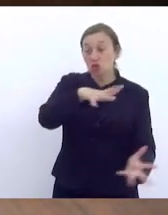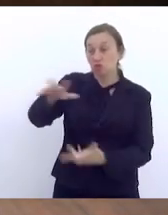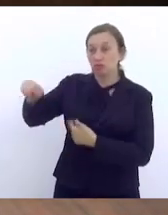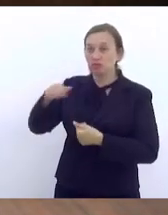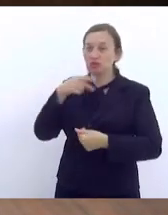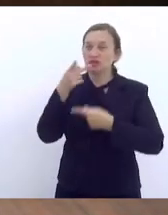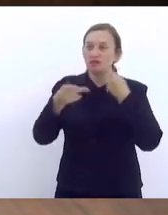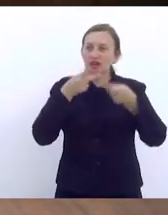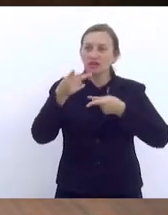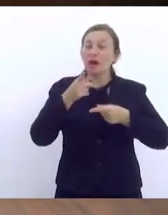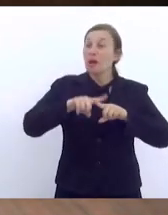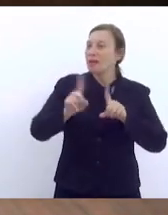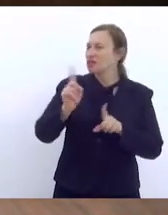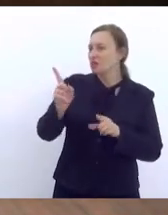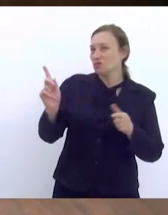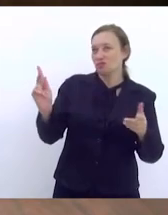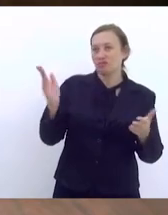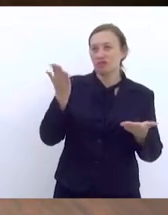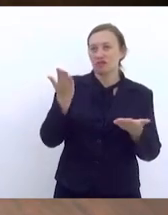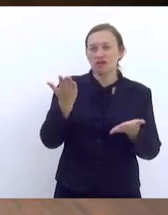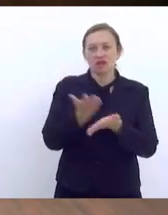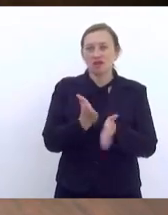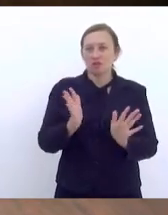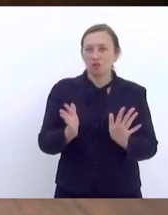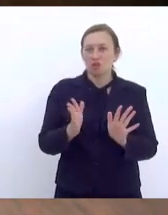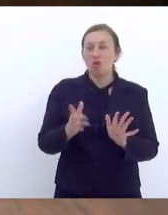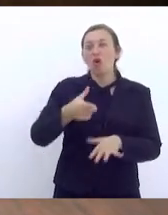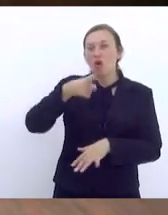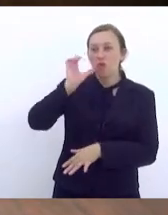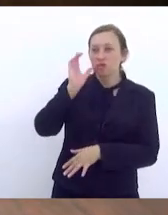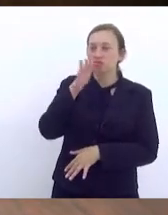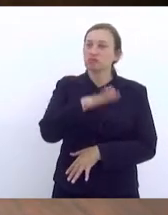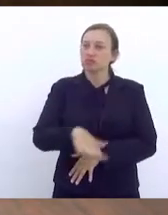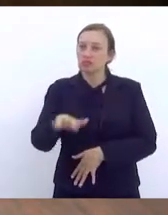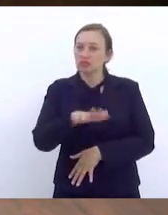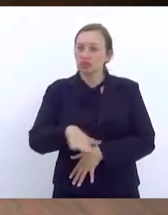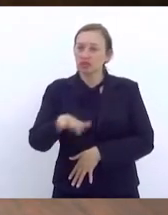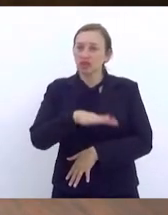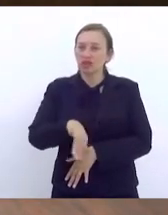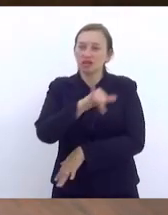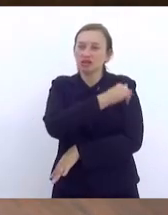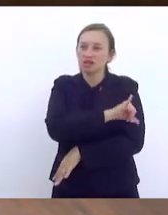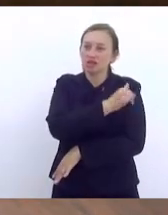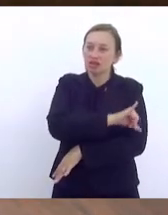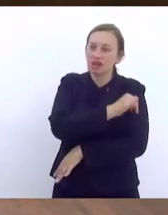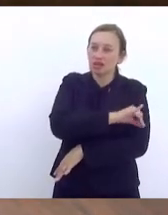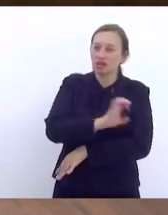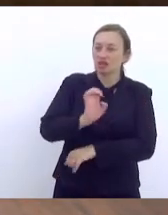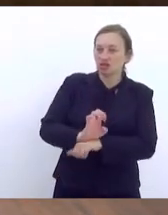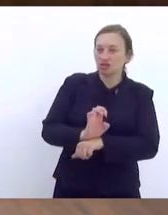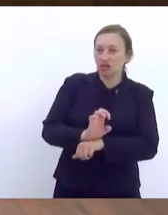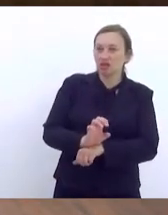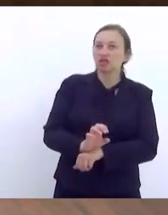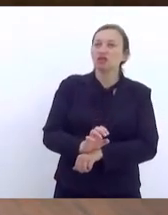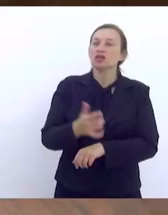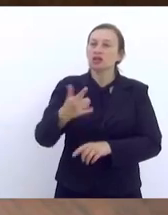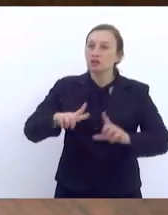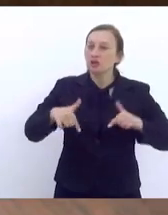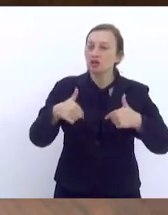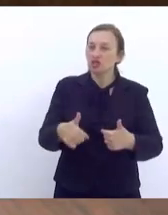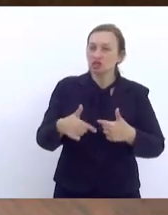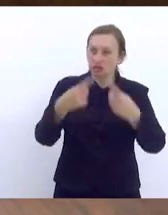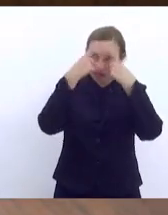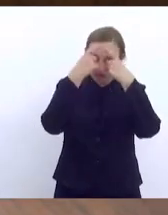falando mas não acabou ontem mesmo nossa cidade no Rio de Janeiro no nosso estado mais um ato de